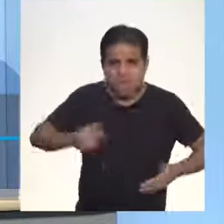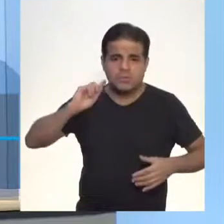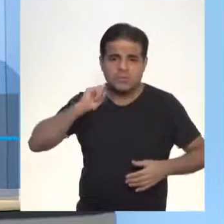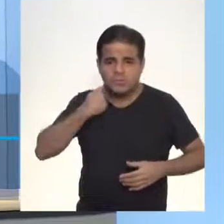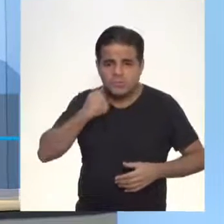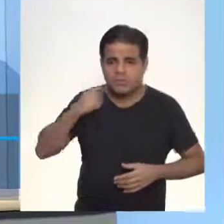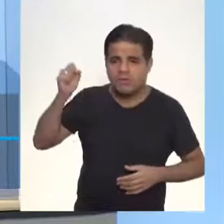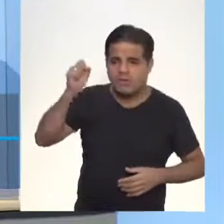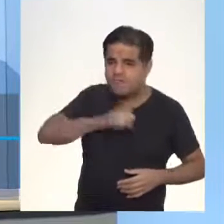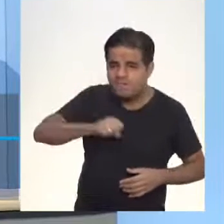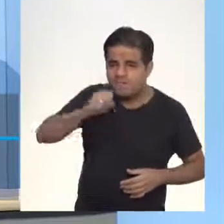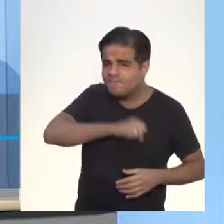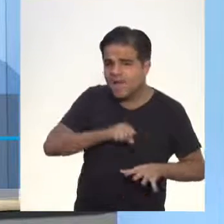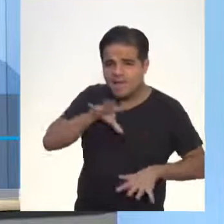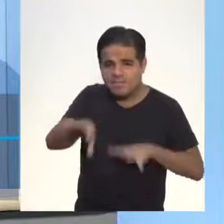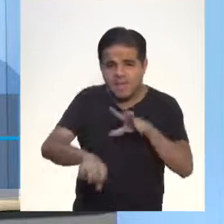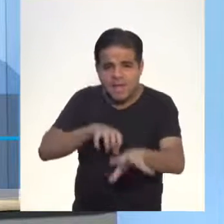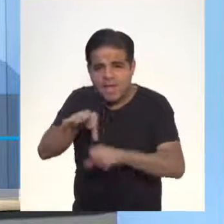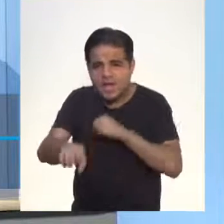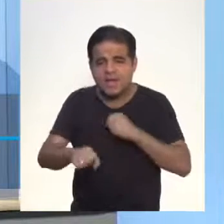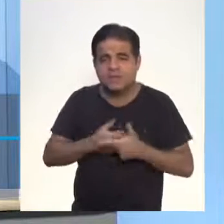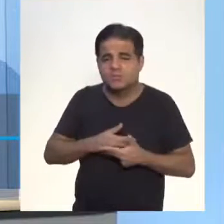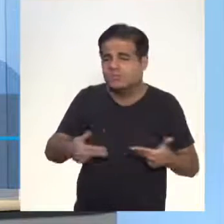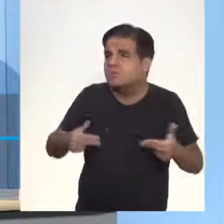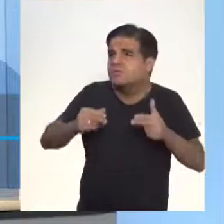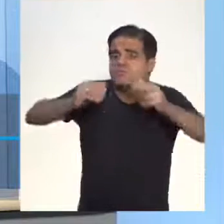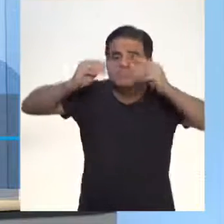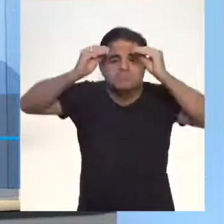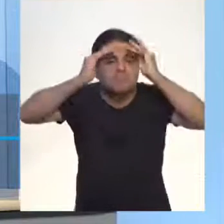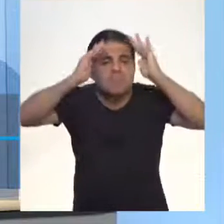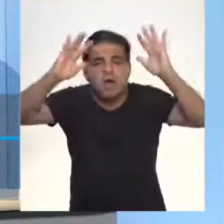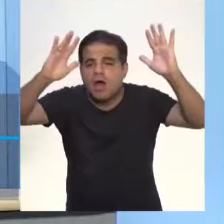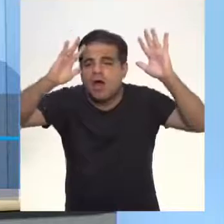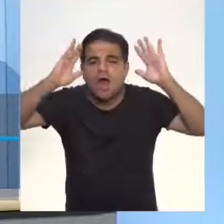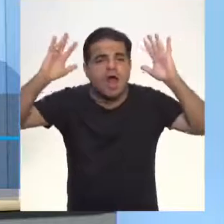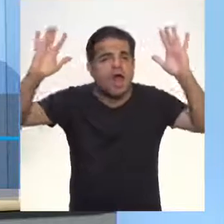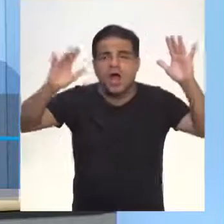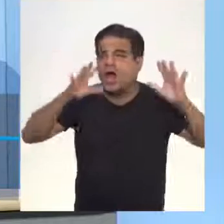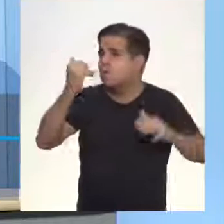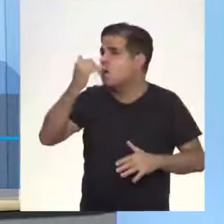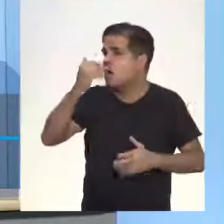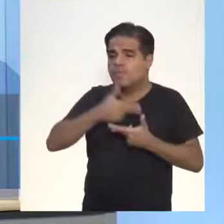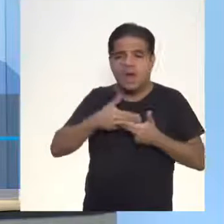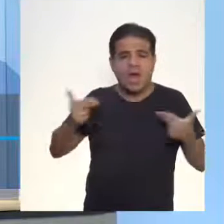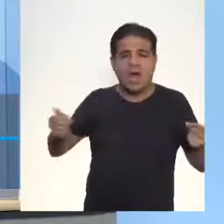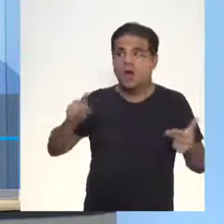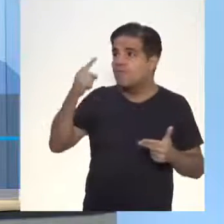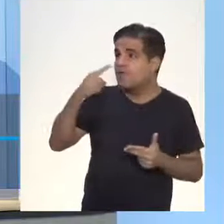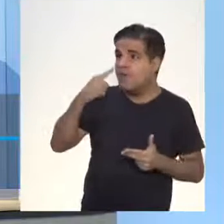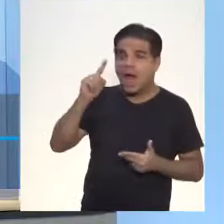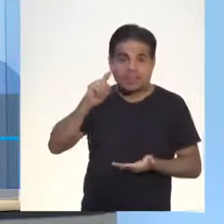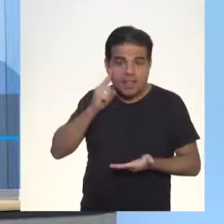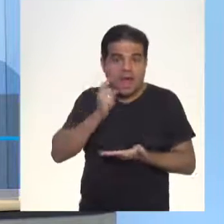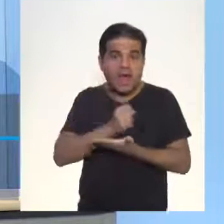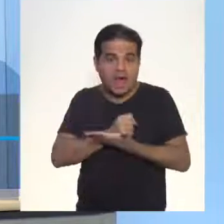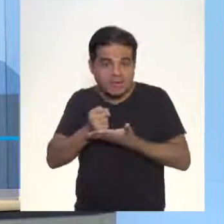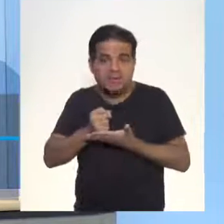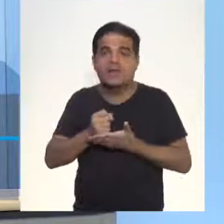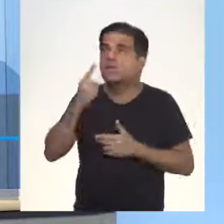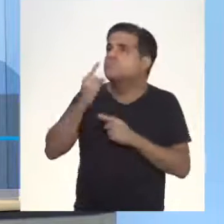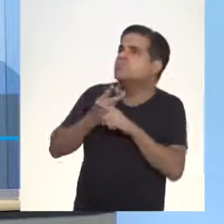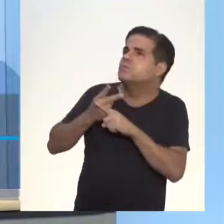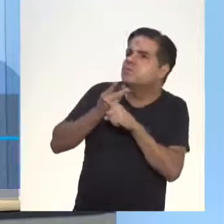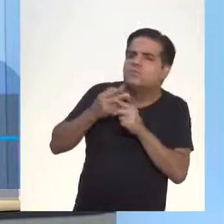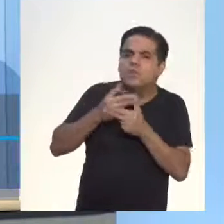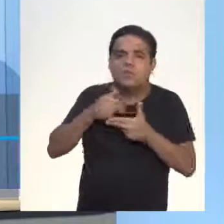ali, pegando algo de qualquer jeito e comendo, não pensava. Normalmente, quando nós vamos comer algo, nós vemos a data de validade, nós procuramos algo